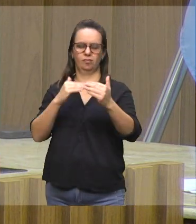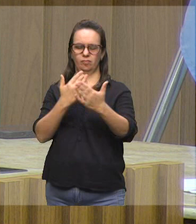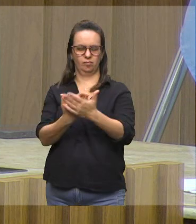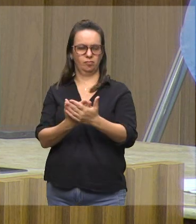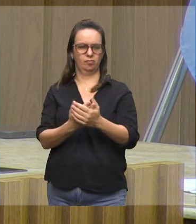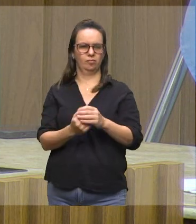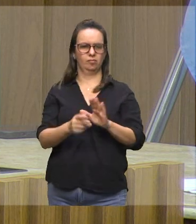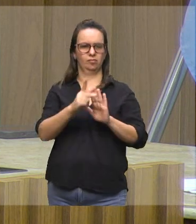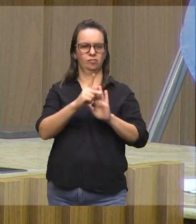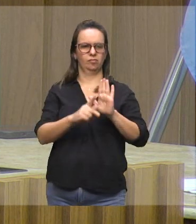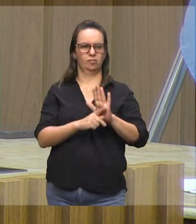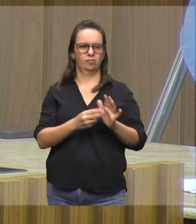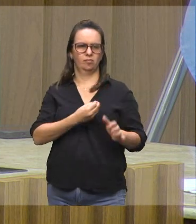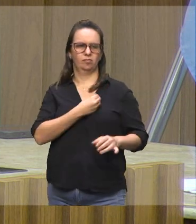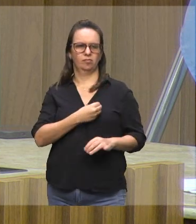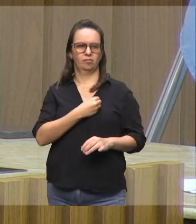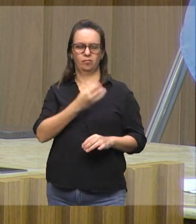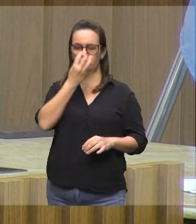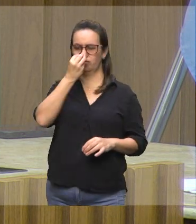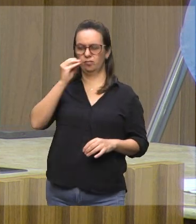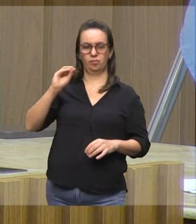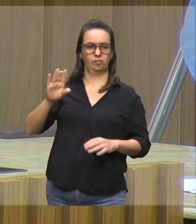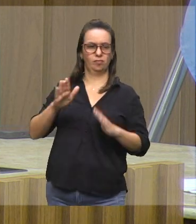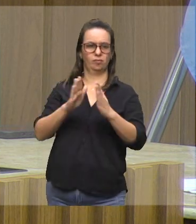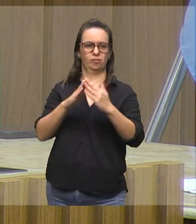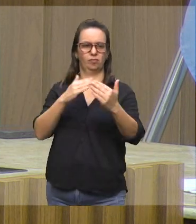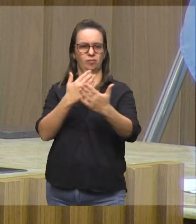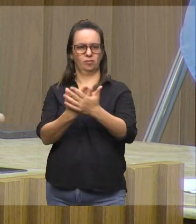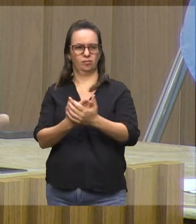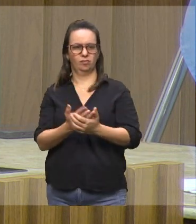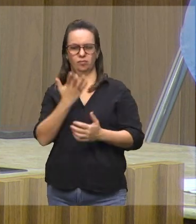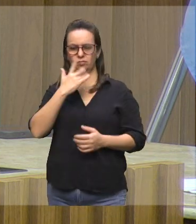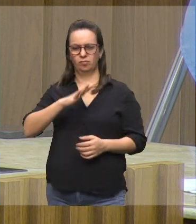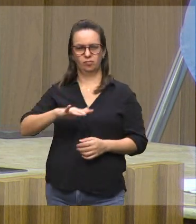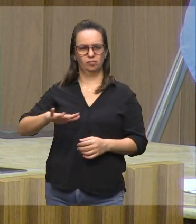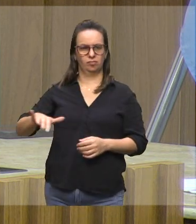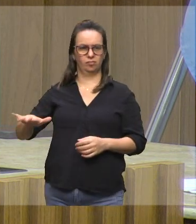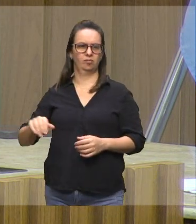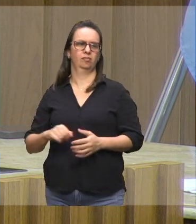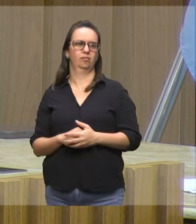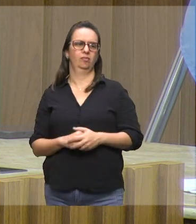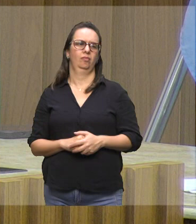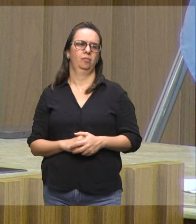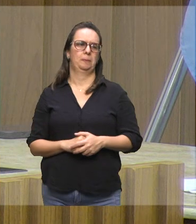O abandono escolar, ele, na verdade, é aquela criança, classificado como aquela criança que